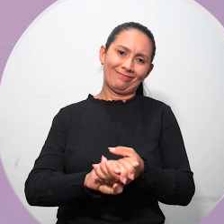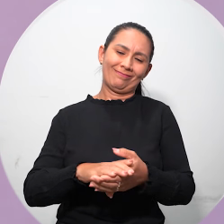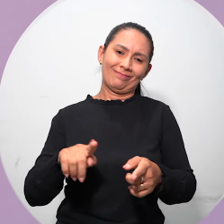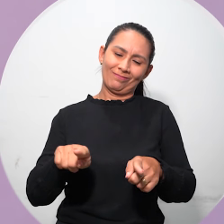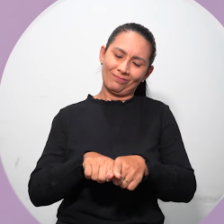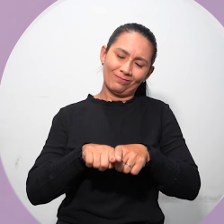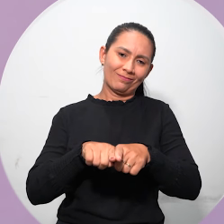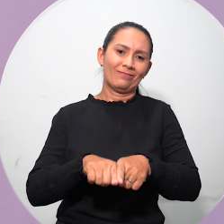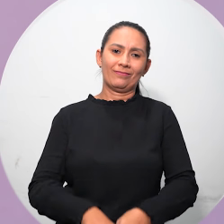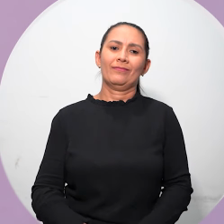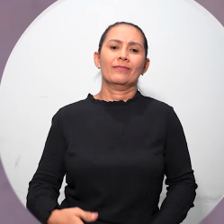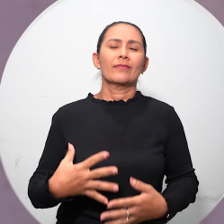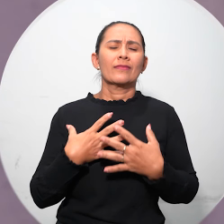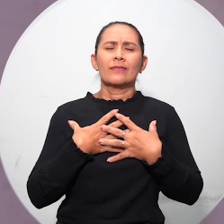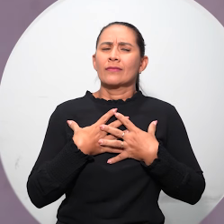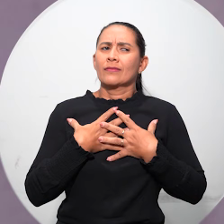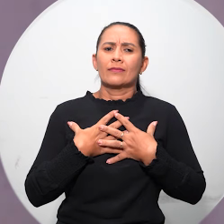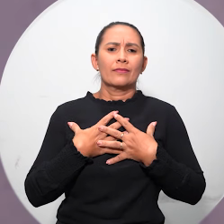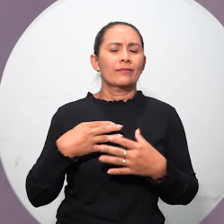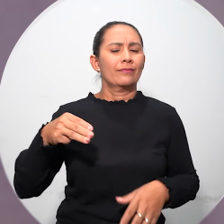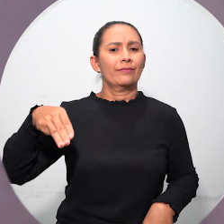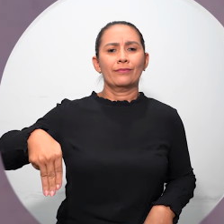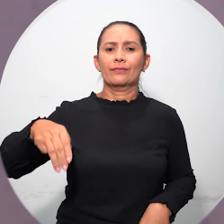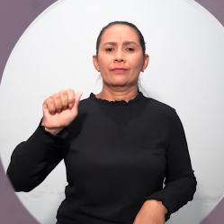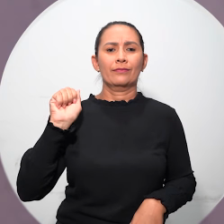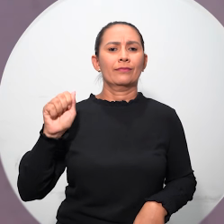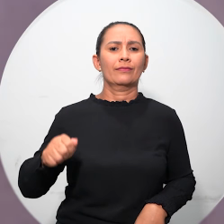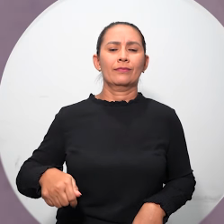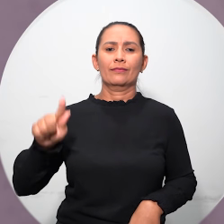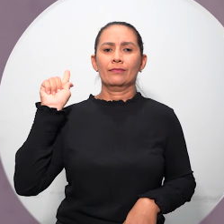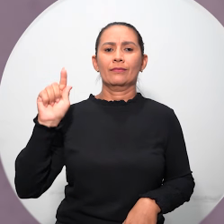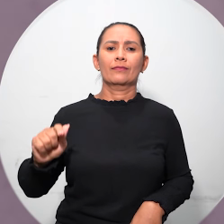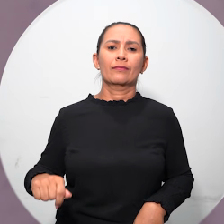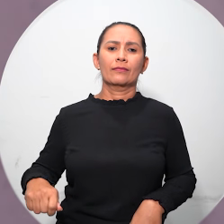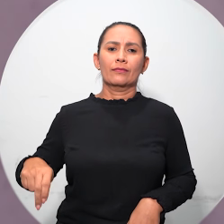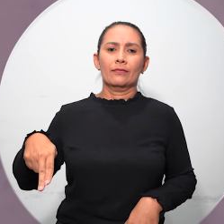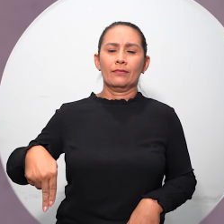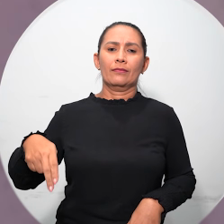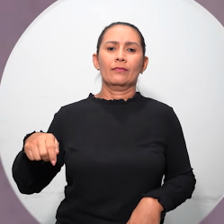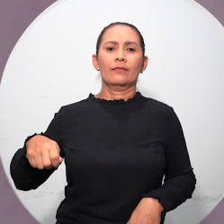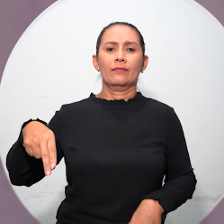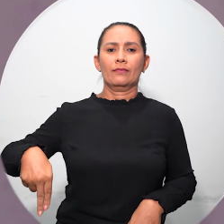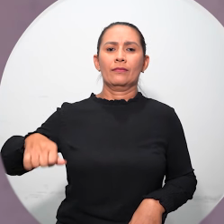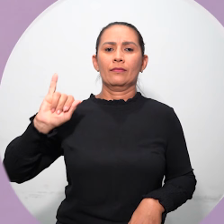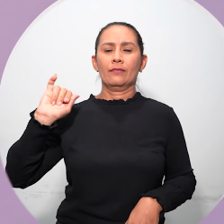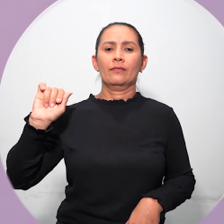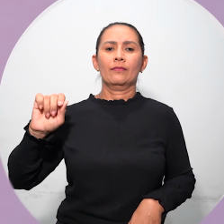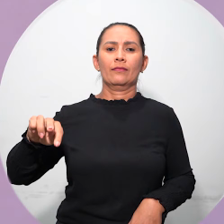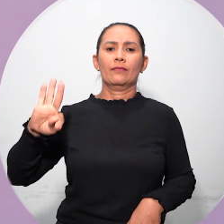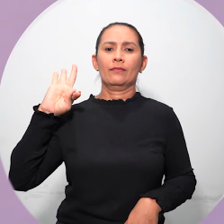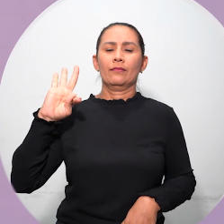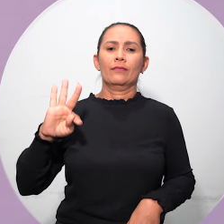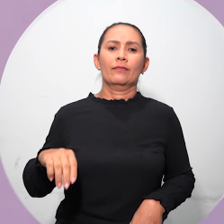família, pessoas bem educadas, era um casal muito bem, sempre eles tinham uma amizade,